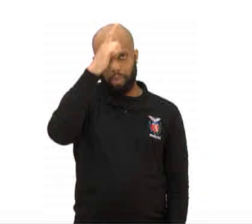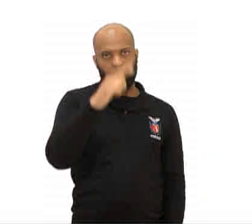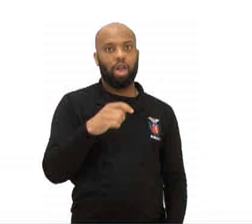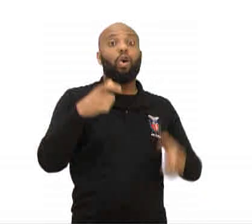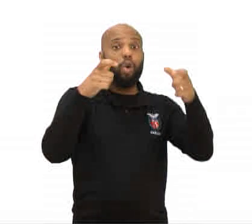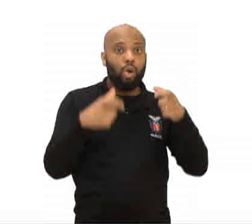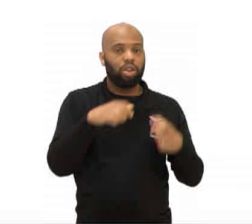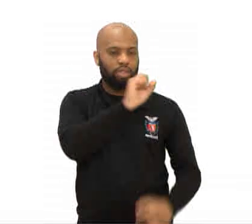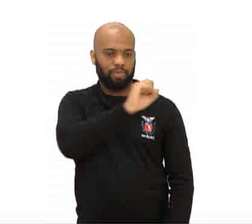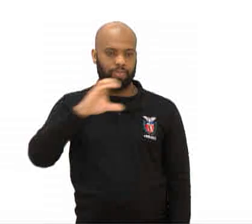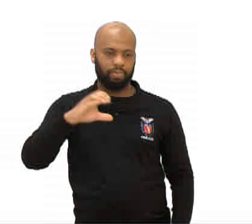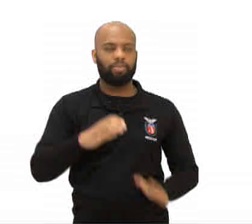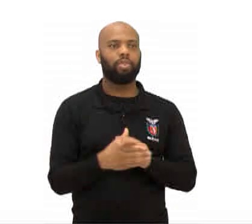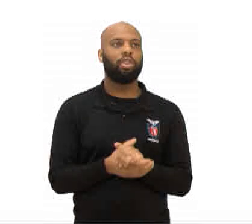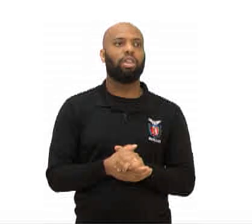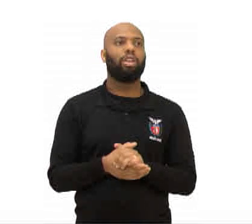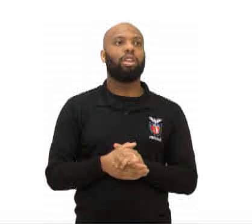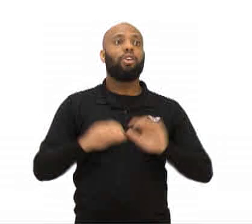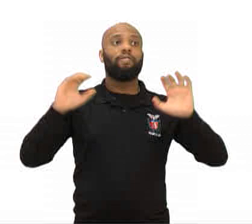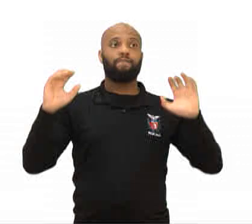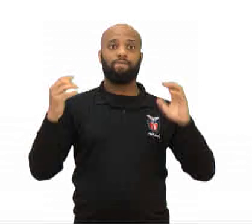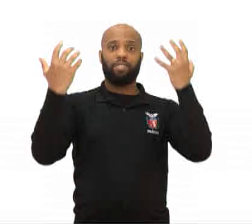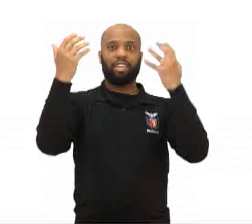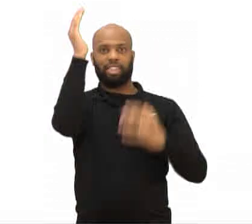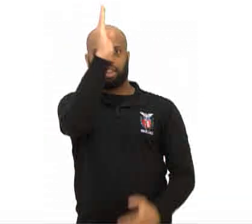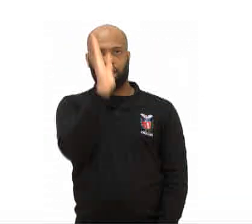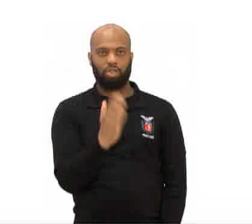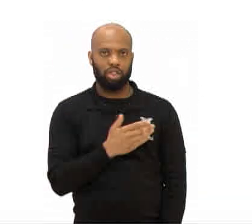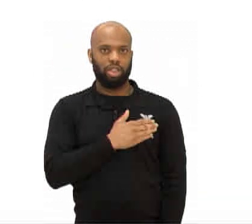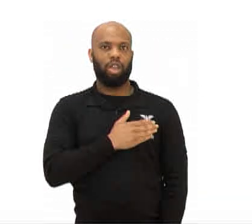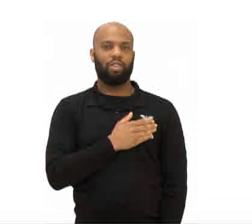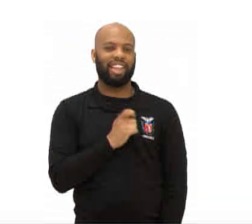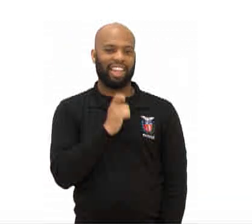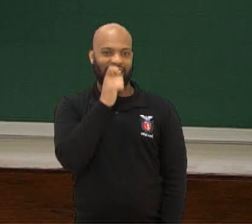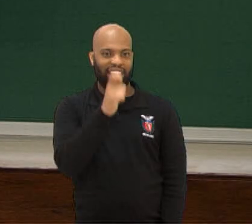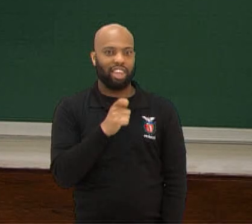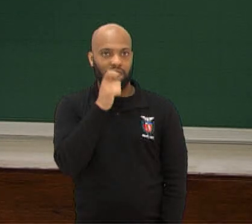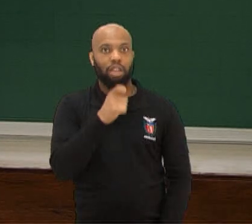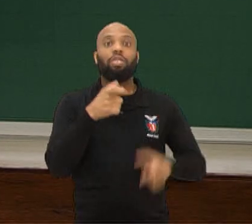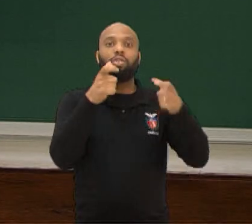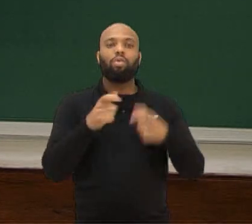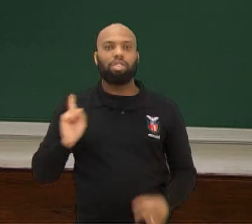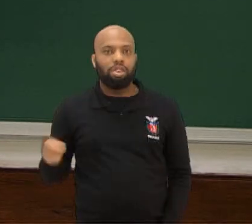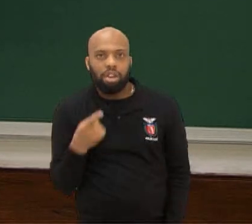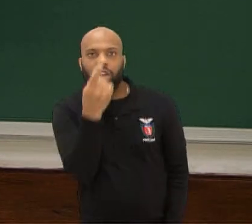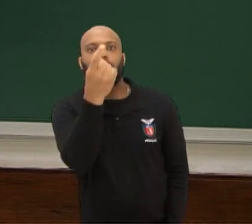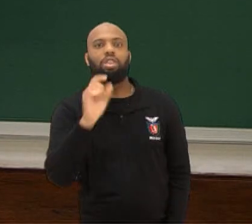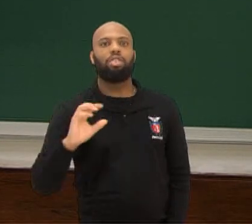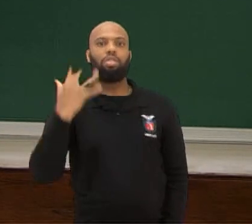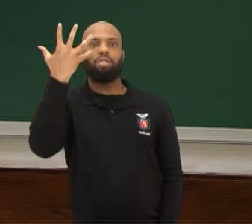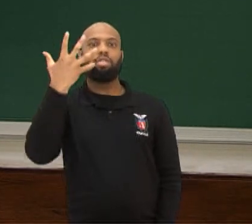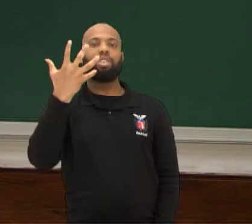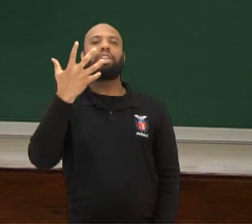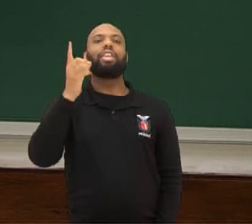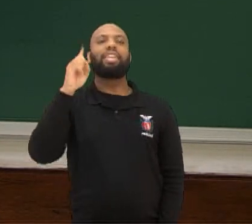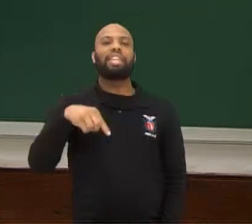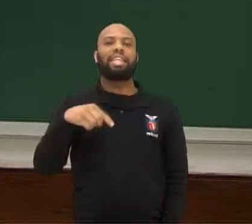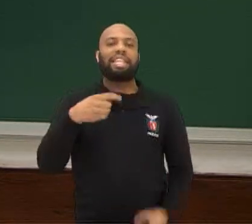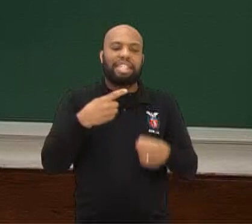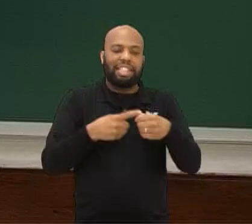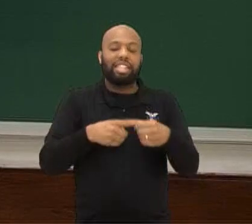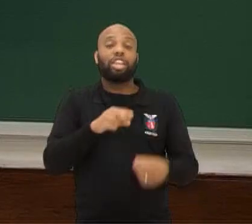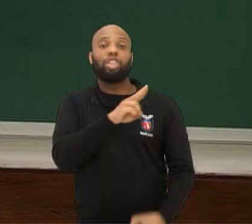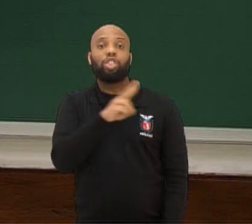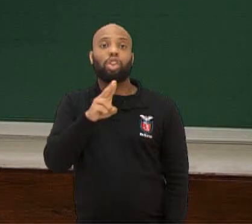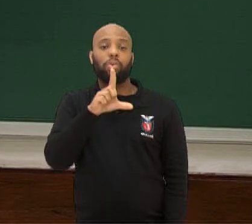Santa Catarina. A Festa Nacional do Pinhão, que é uma festa de interior, que acontece na cidade de Lages e que tem a ver com